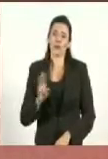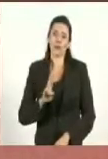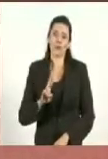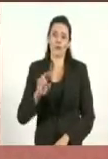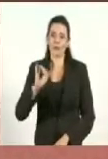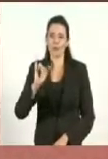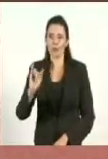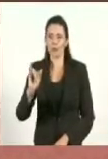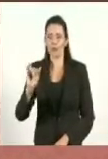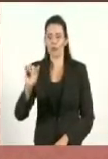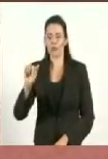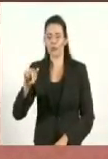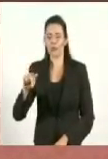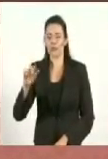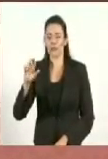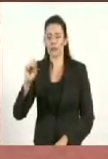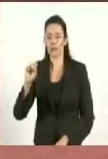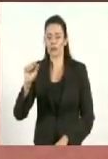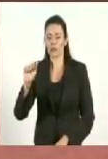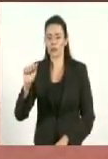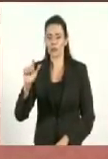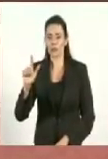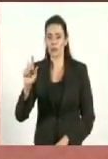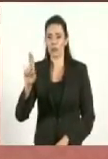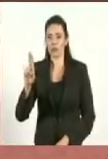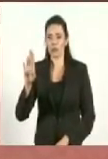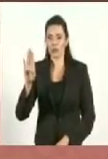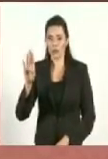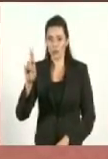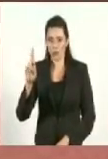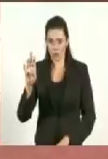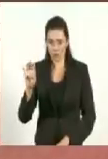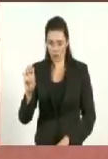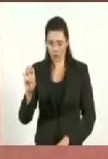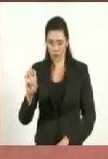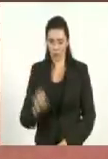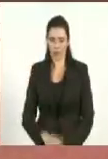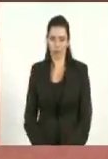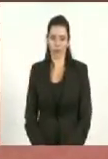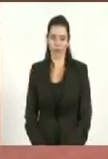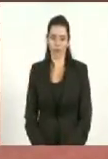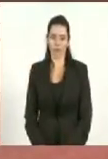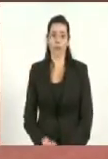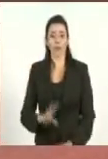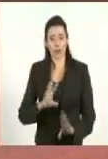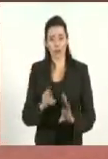de Saúde. Fica acrescido também a medida provisória, 198,